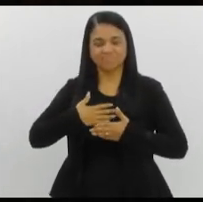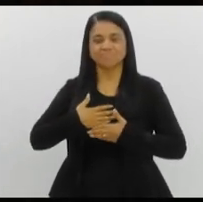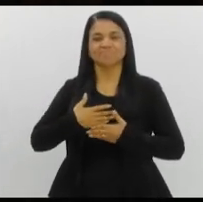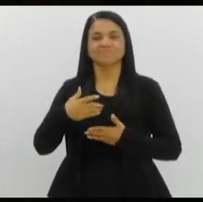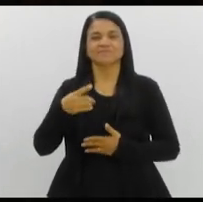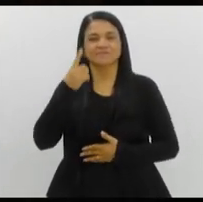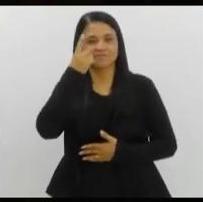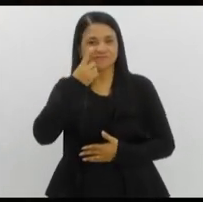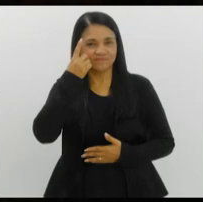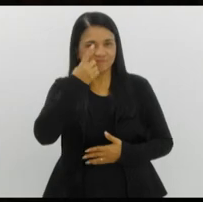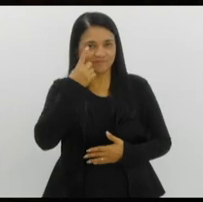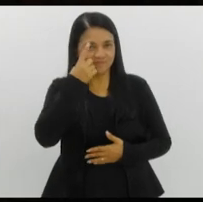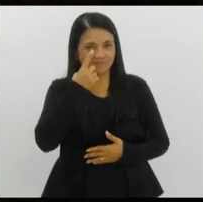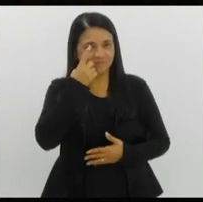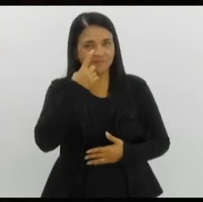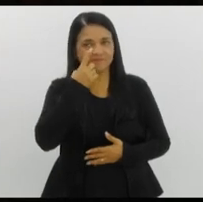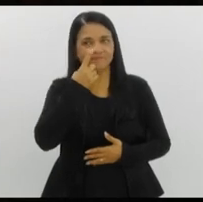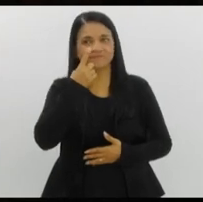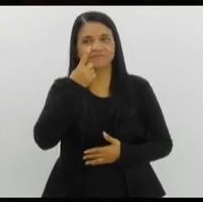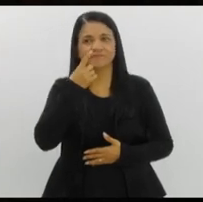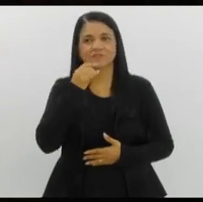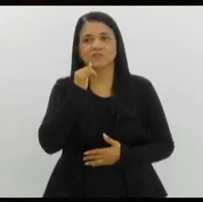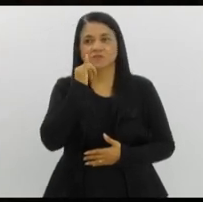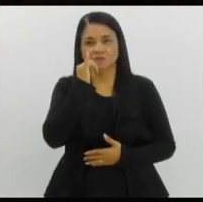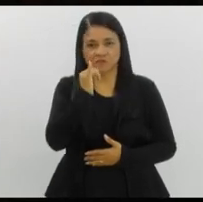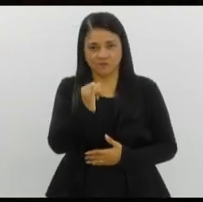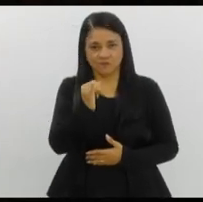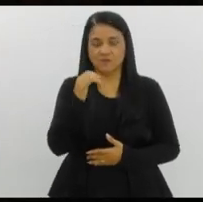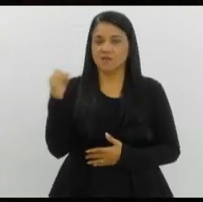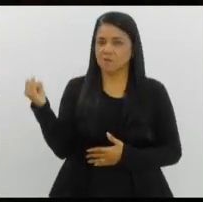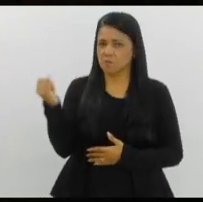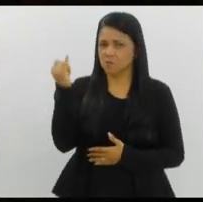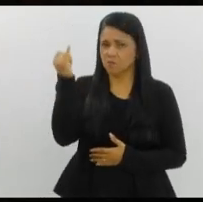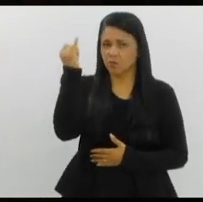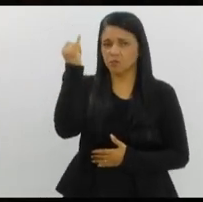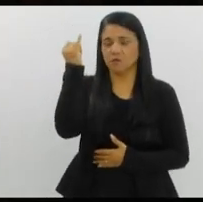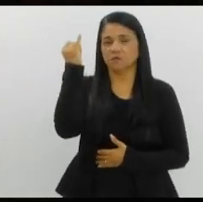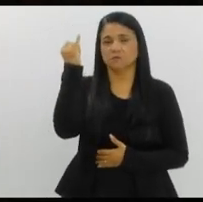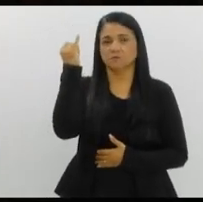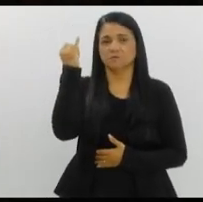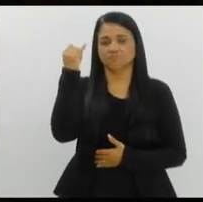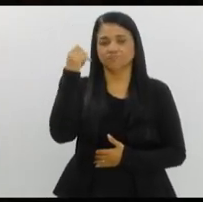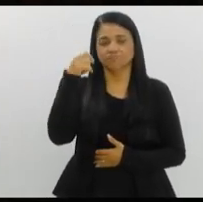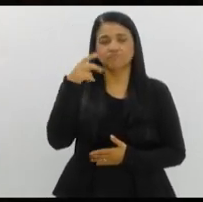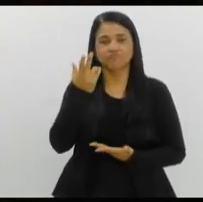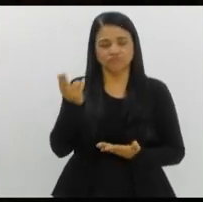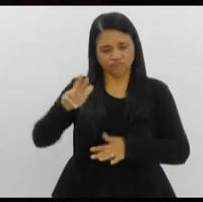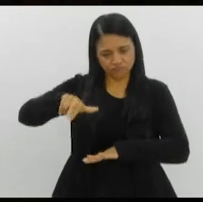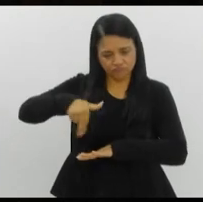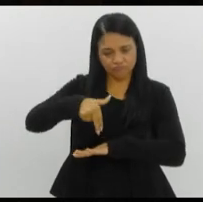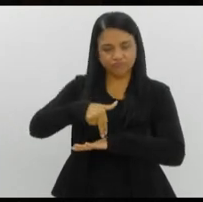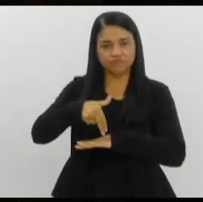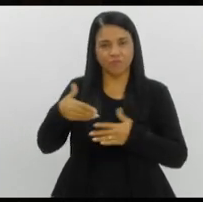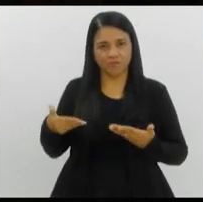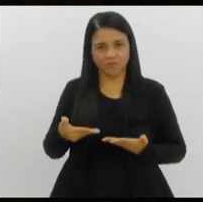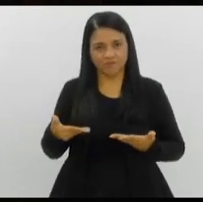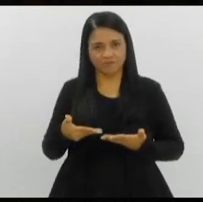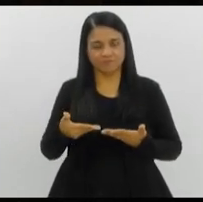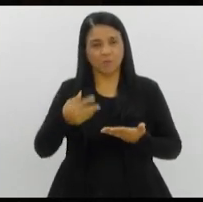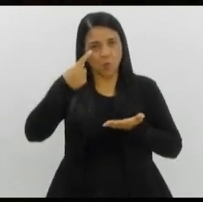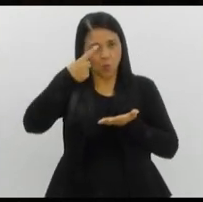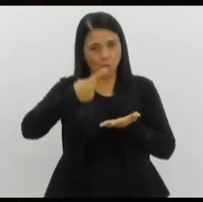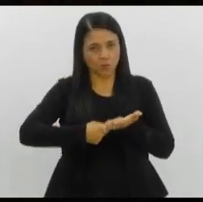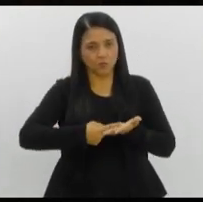parlamentares, dizer da importância de estar aqui renovando o meu compromisso com a população